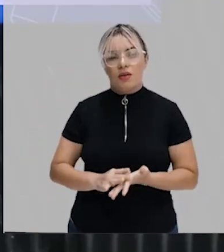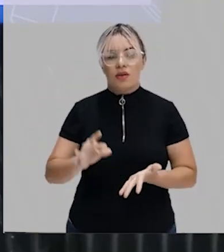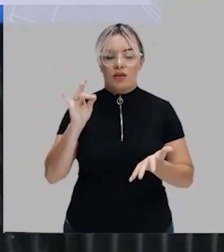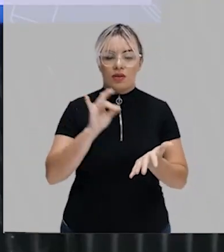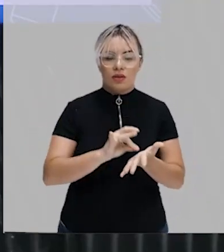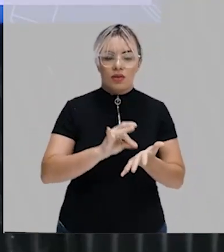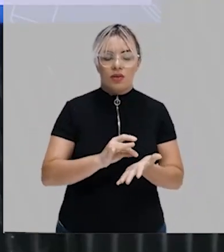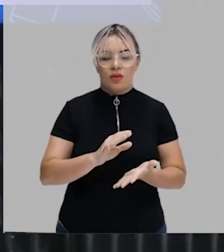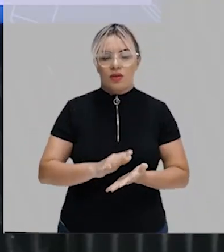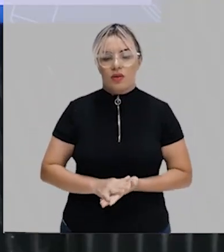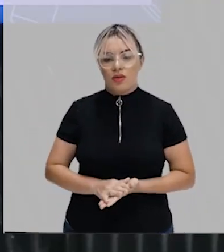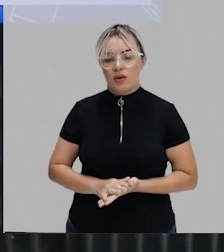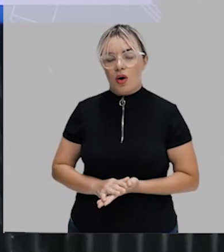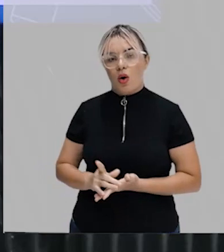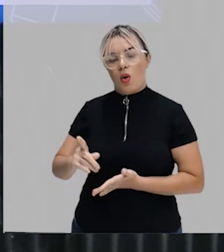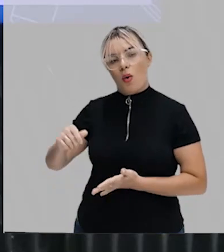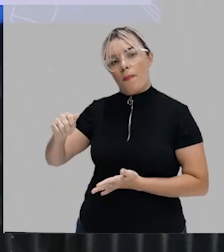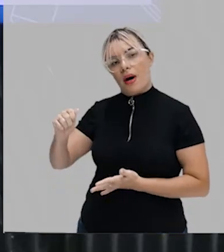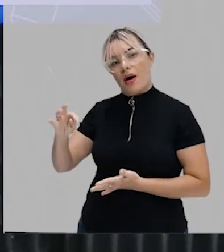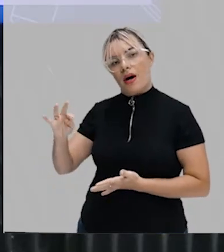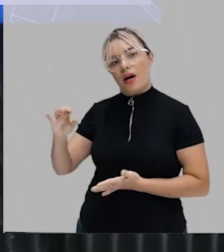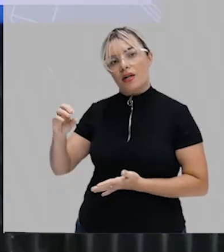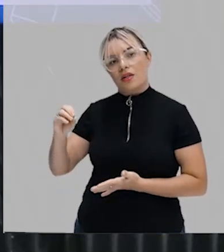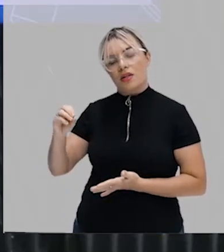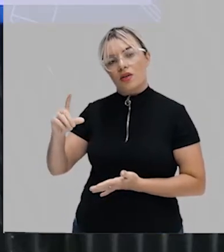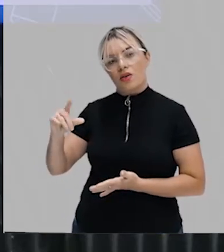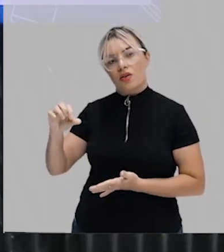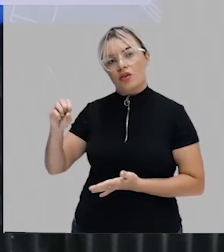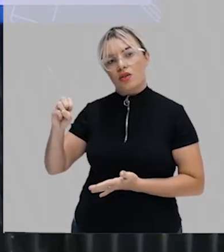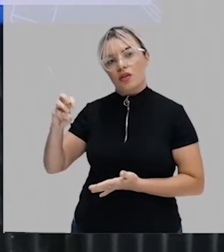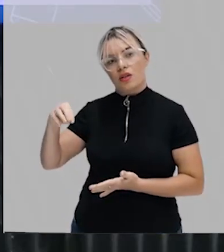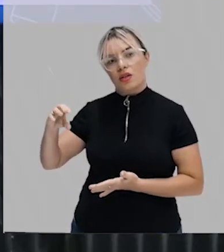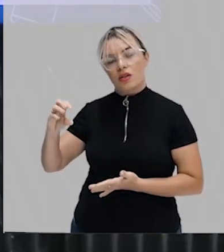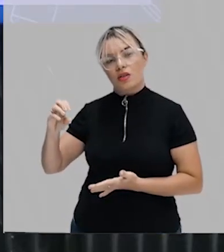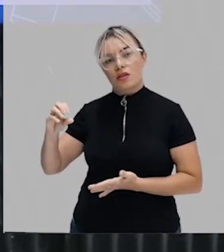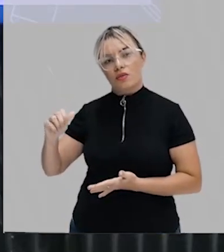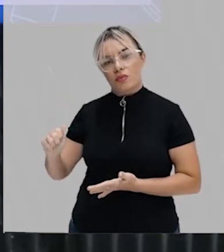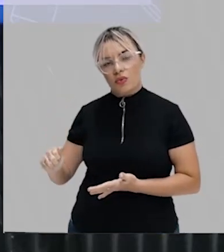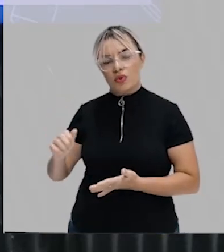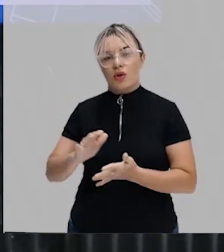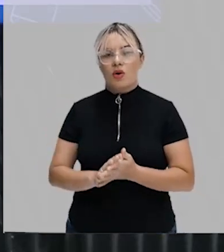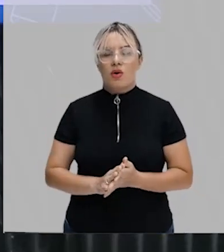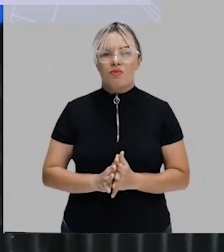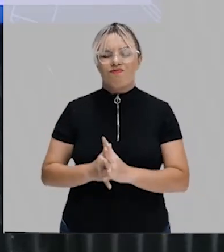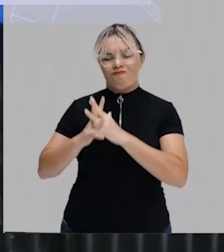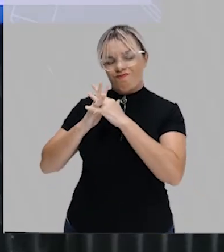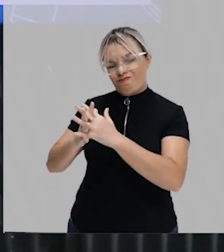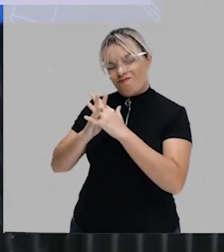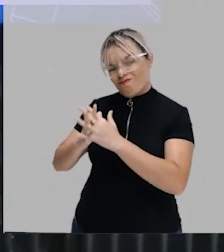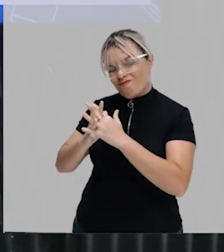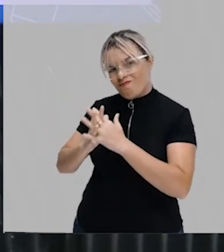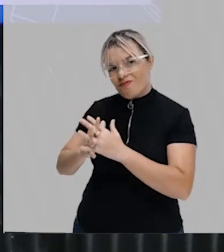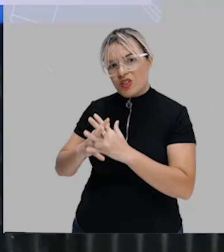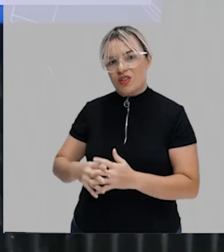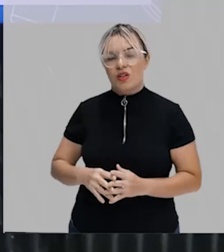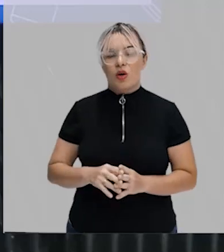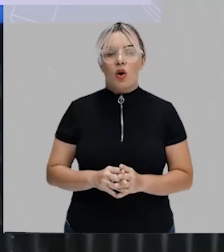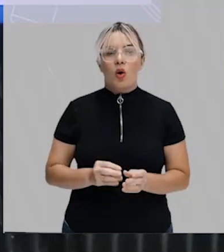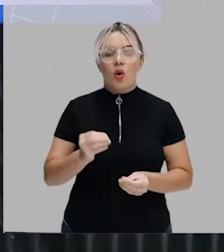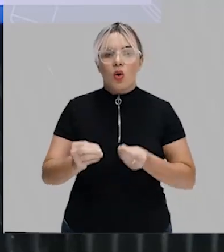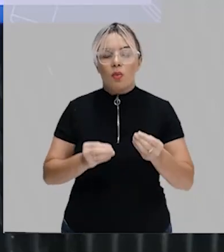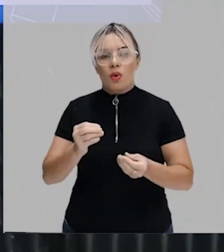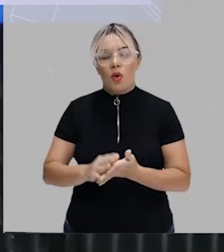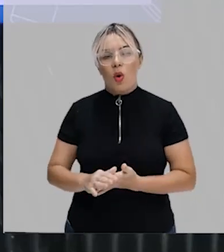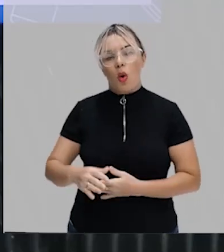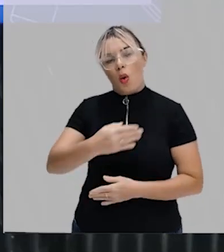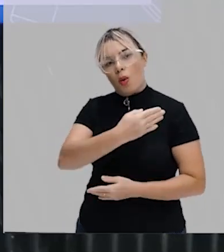o que nós chamamos de patrimonialismo, a confusão entre o público e o privado